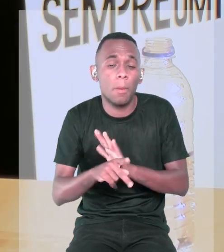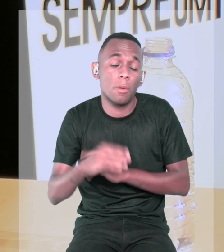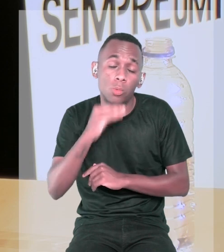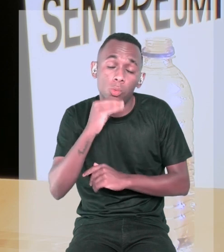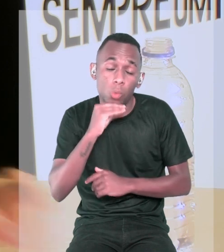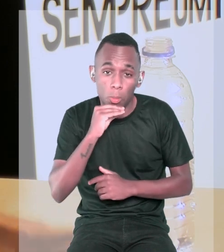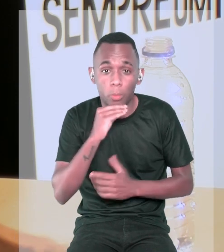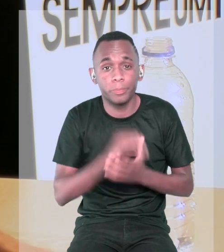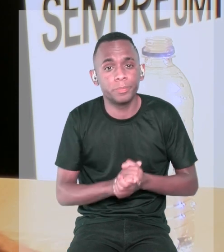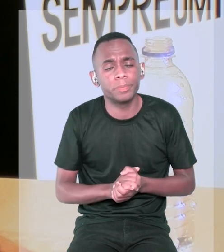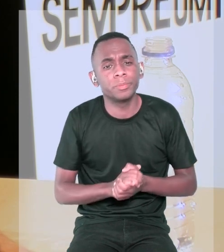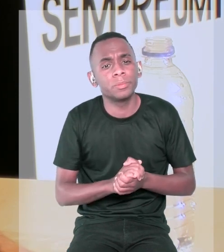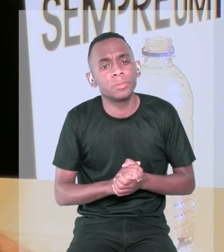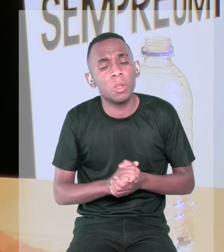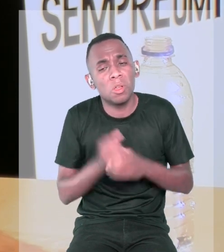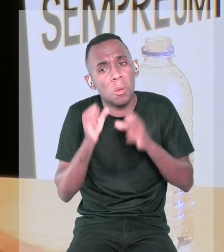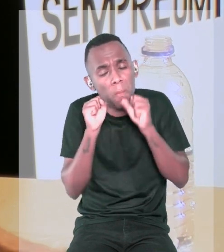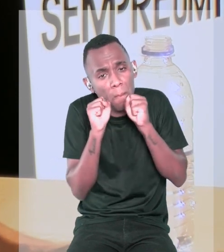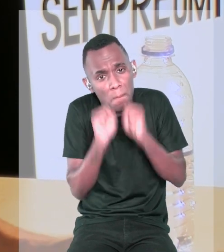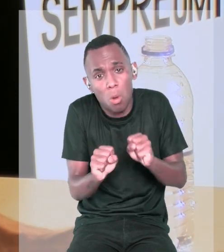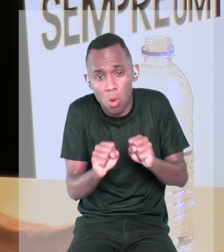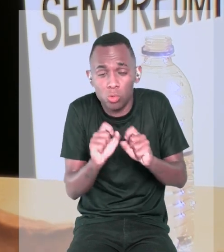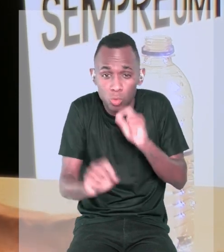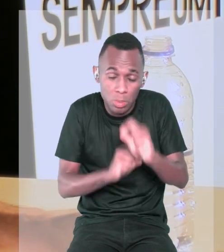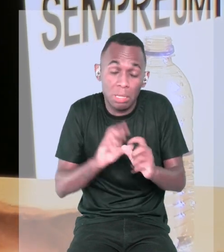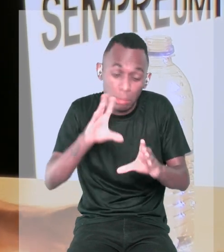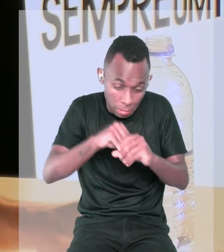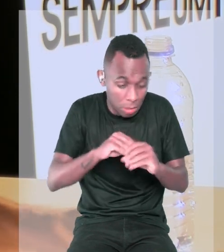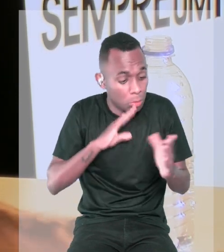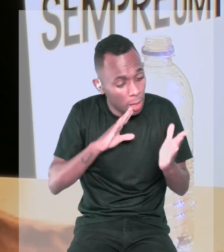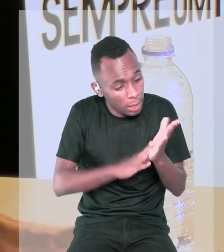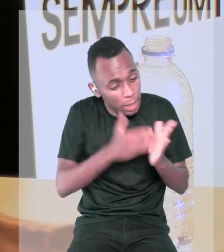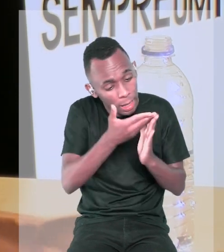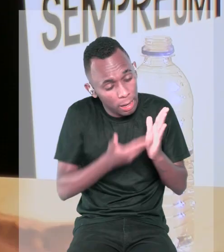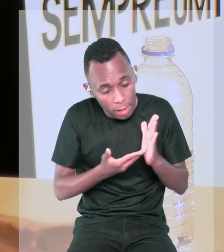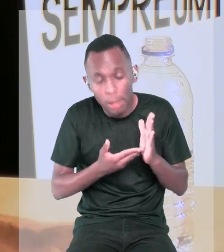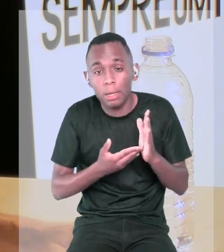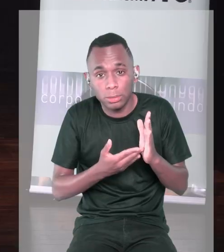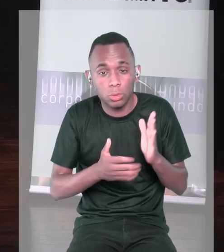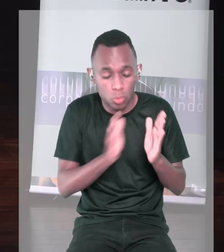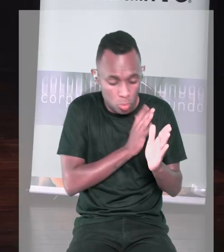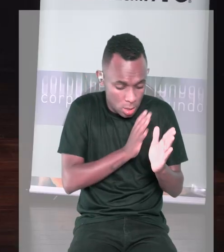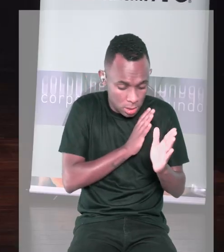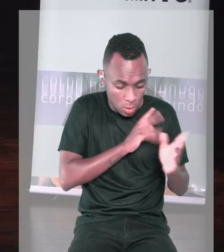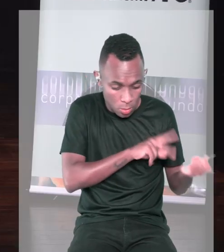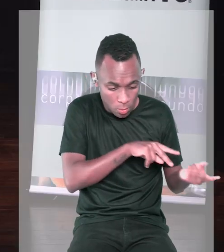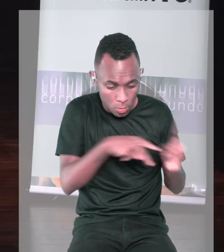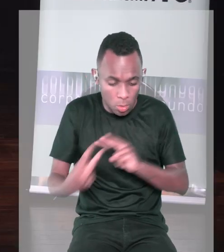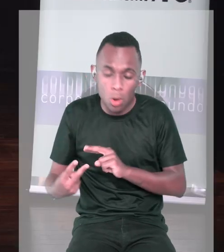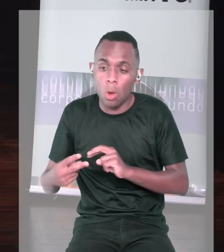do coração para o corpo, o espírito e o mundo em mutação.